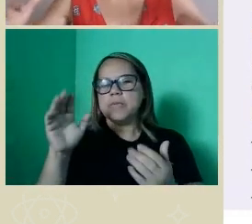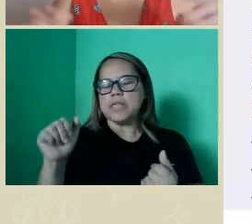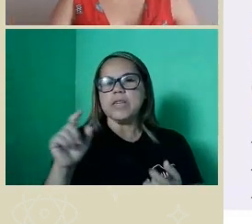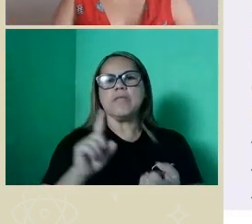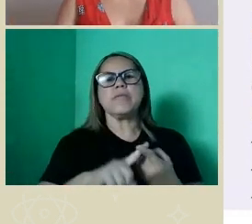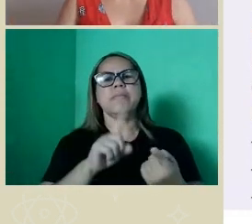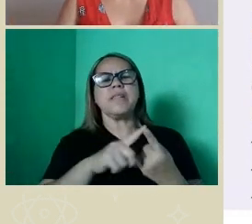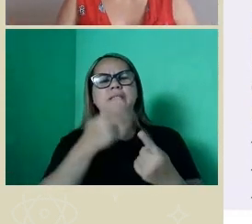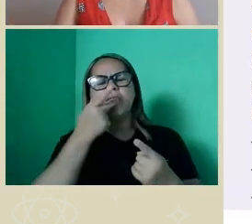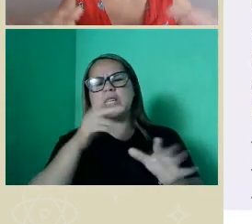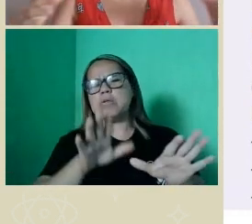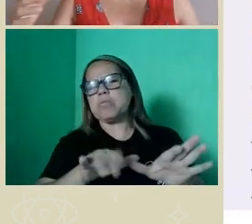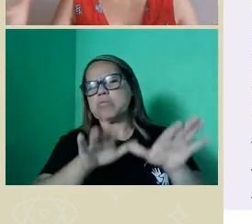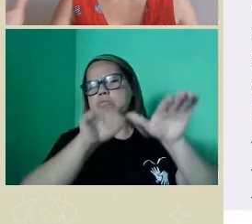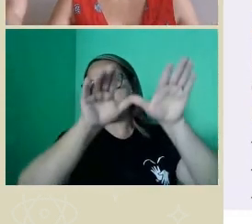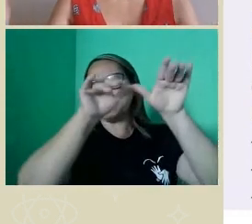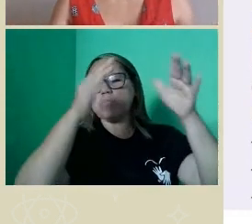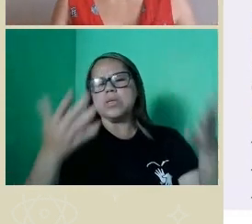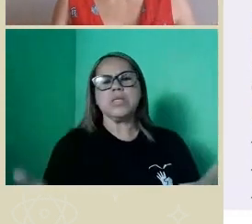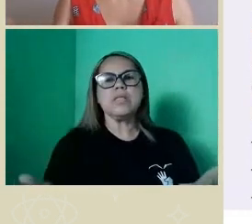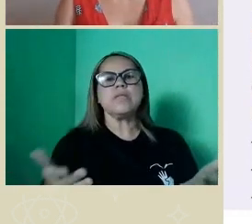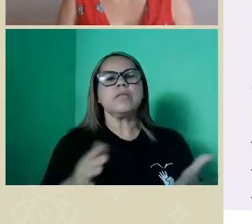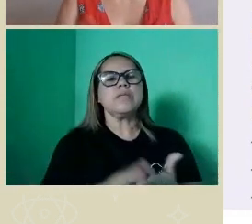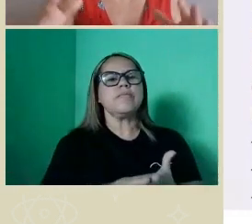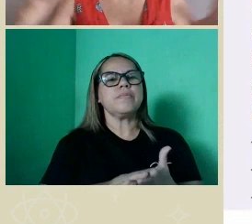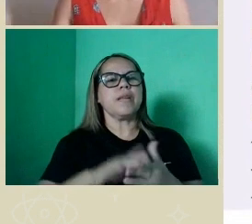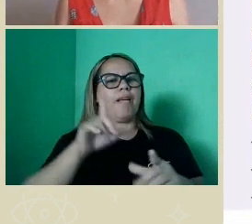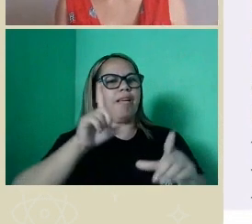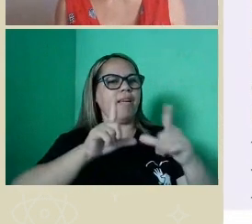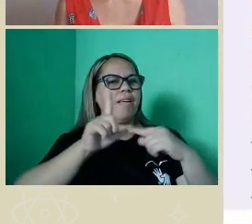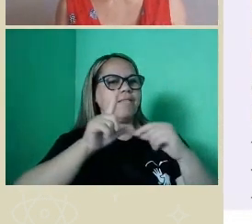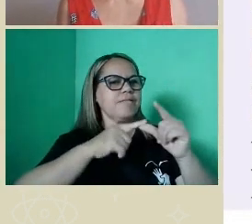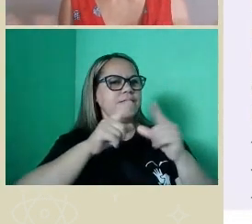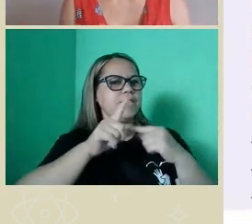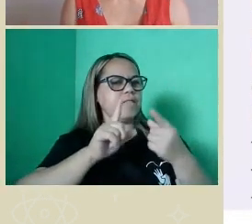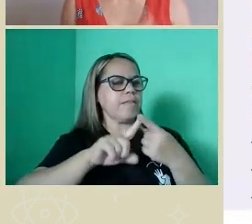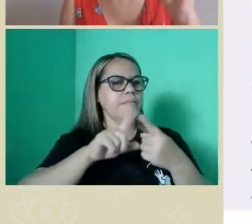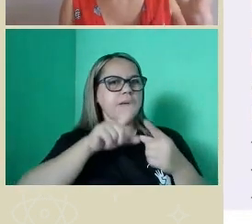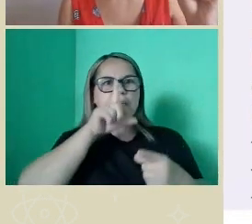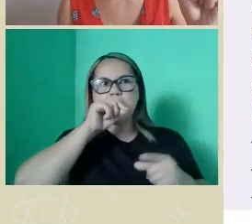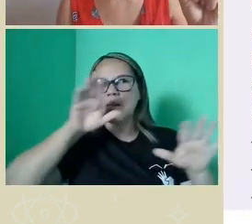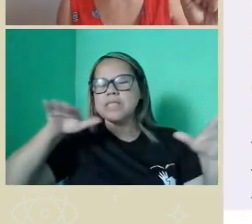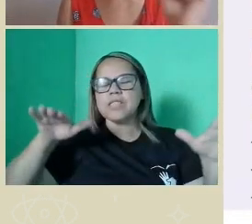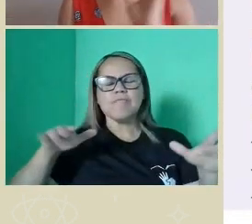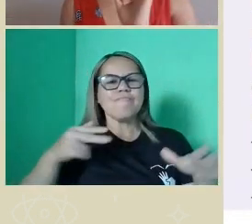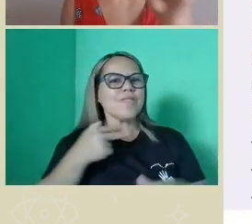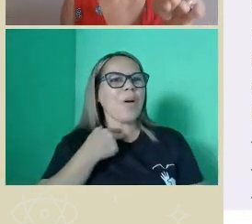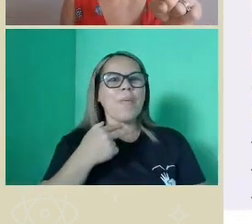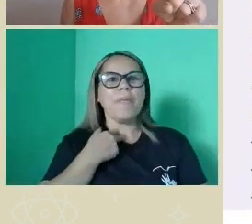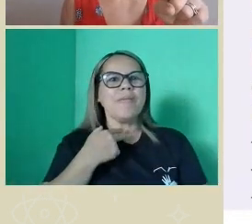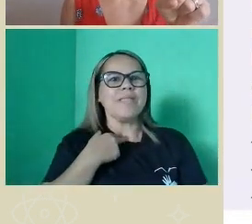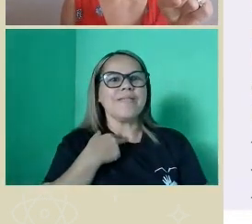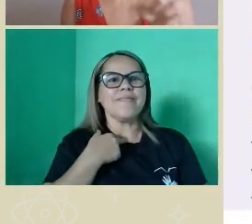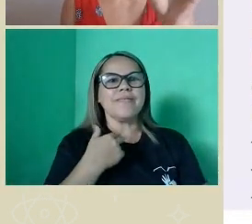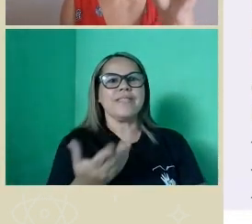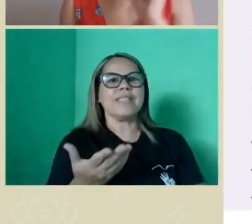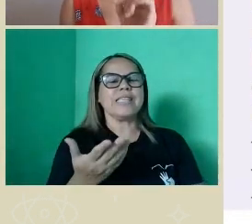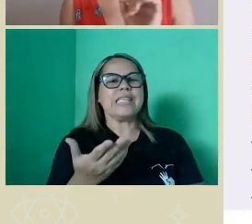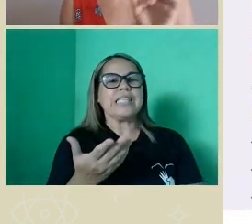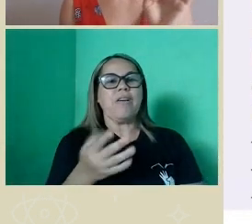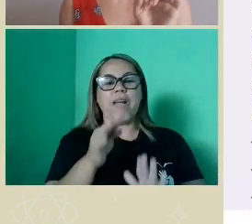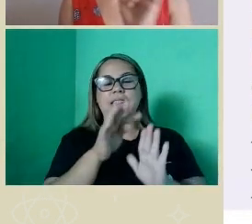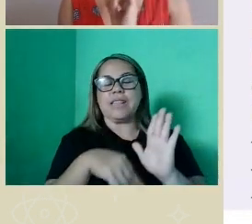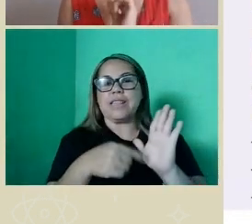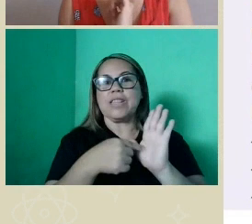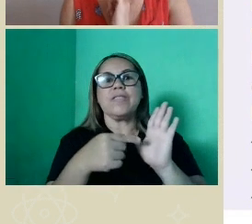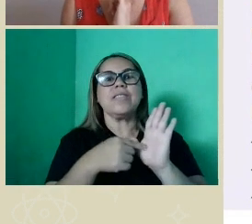borboletas estrelhas estrelas e nem pássaros olha nem pássaros lá no texto no título